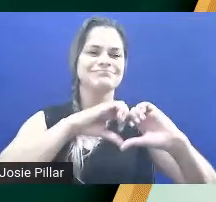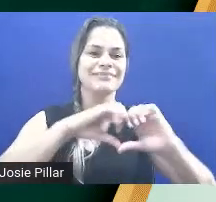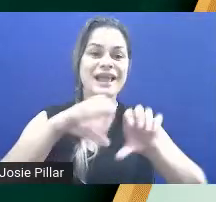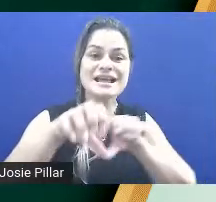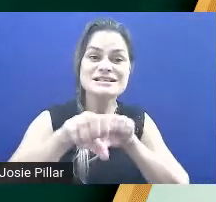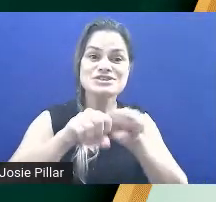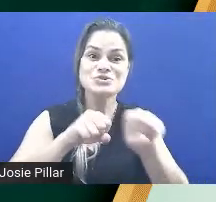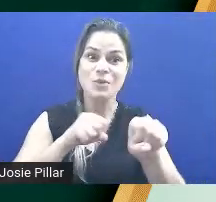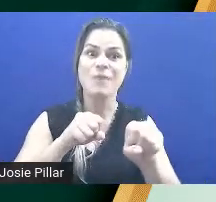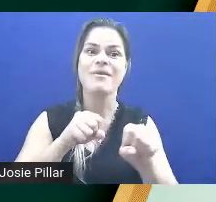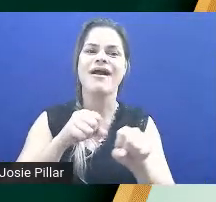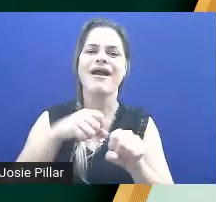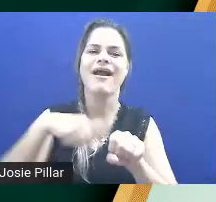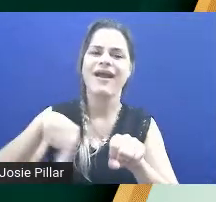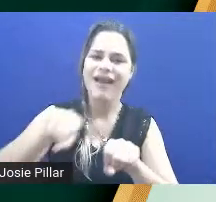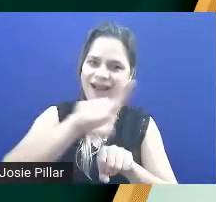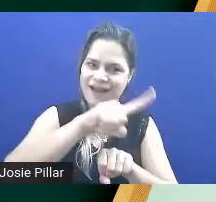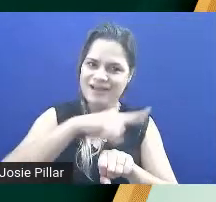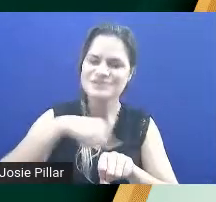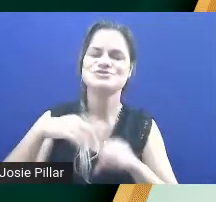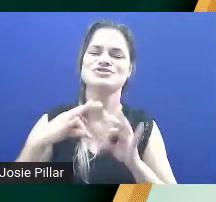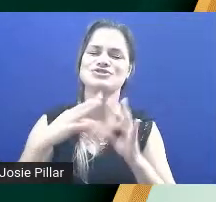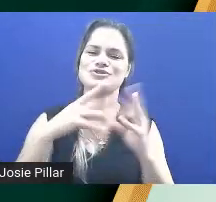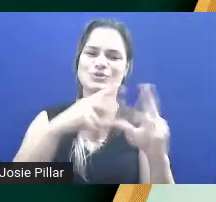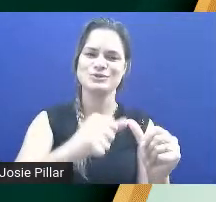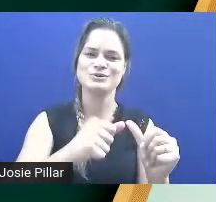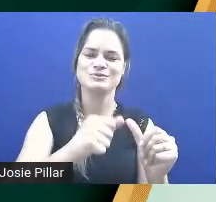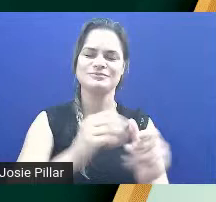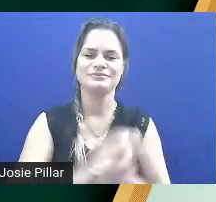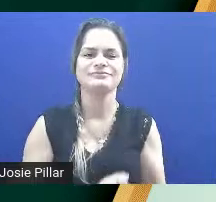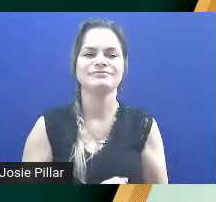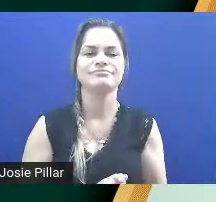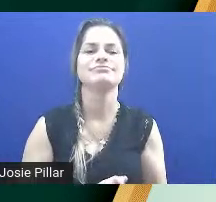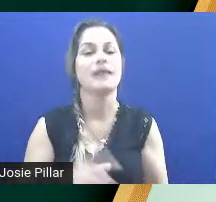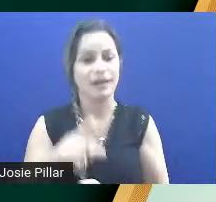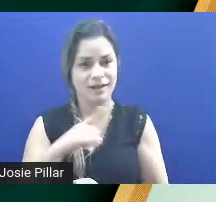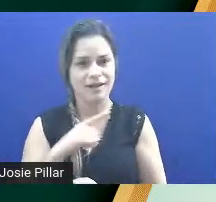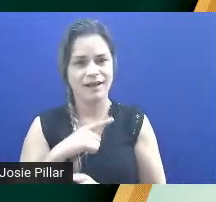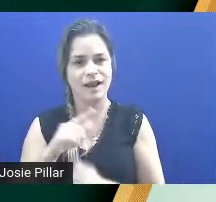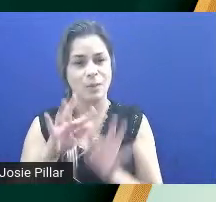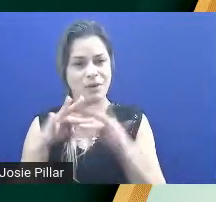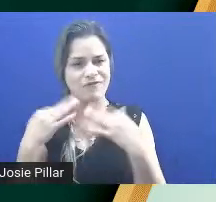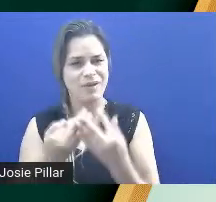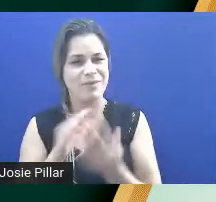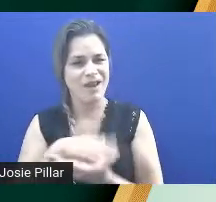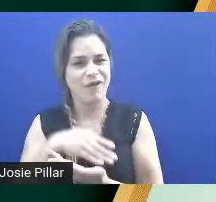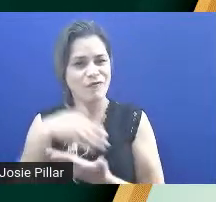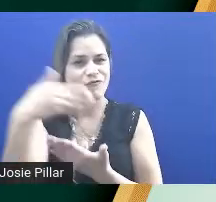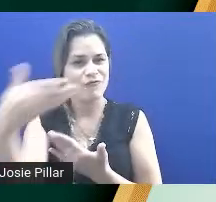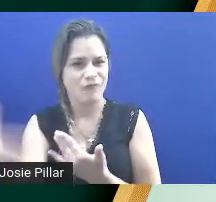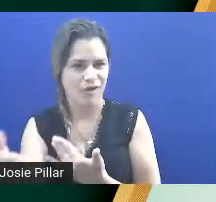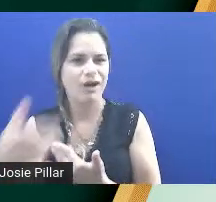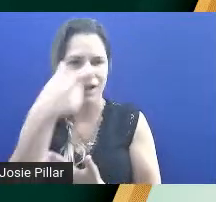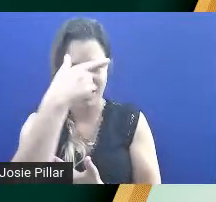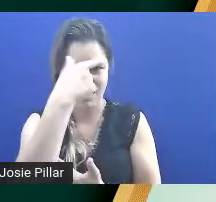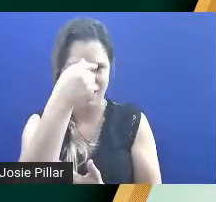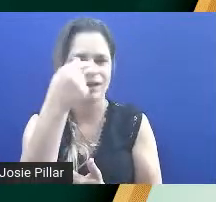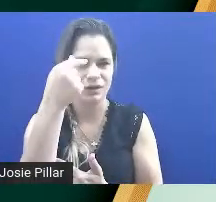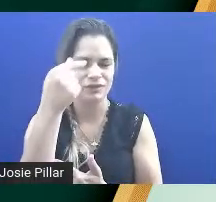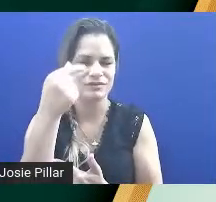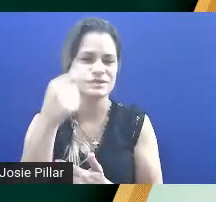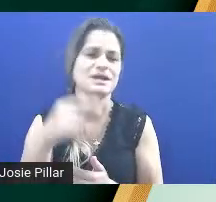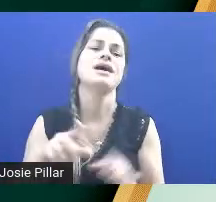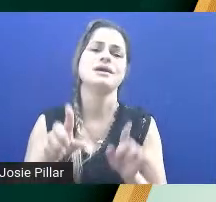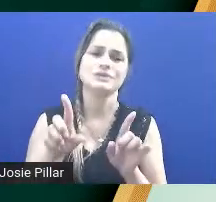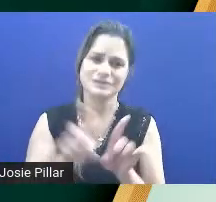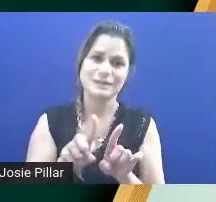todos nós. Se temos uma família fora da universidade, com certeza eu posso dizer que também nos tornamos uma